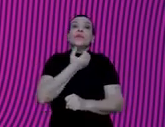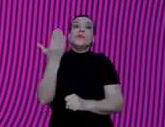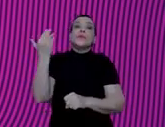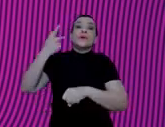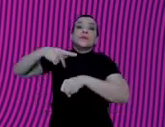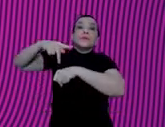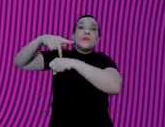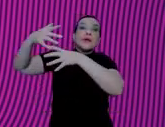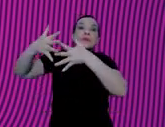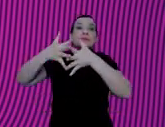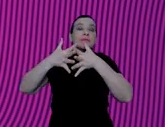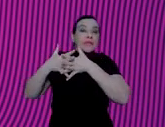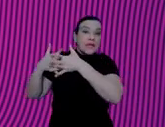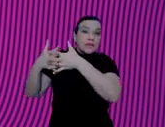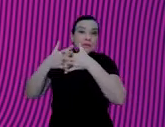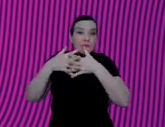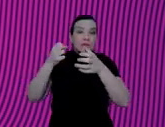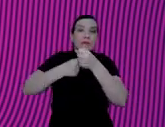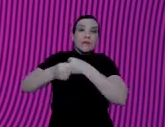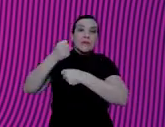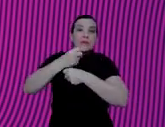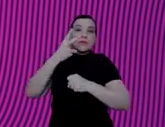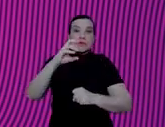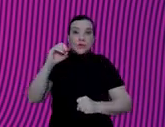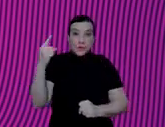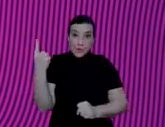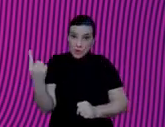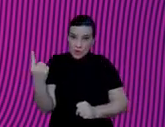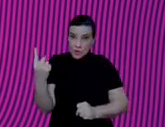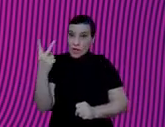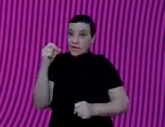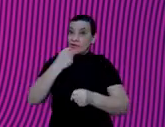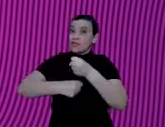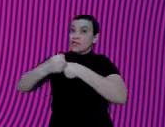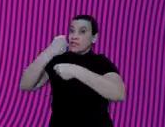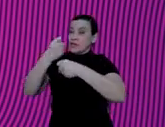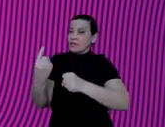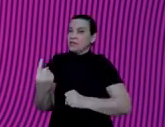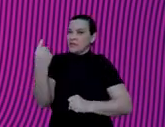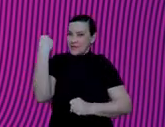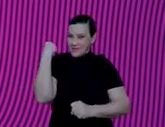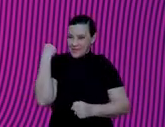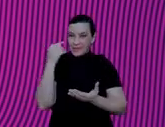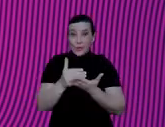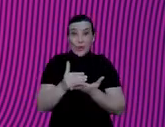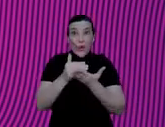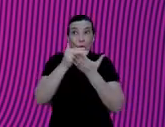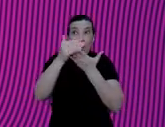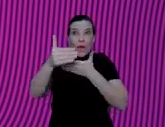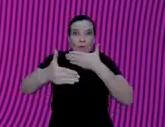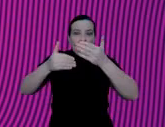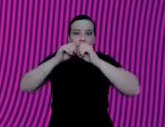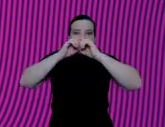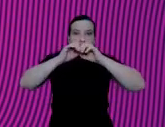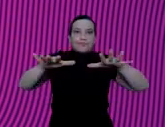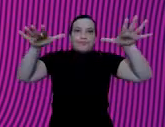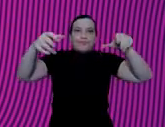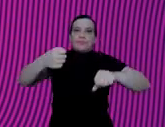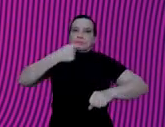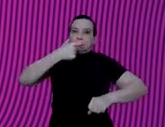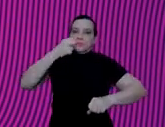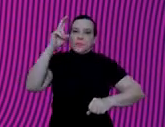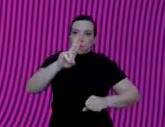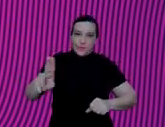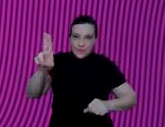em 2001, 20 anos atrás, né, no início da epidemia de opioides. O outro dado que nós